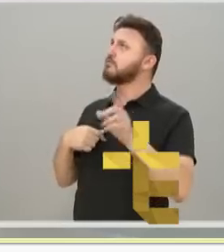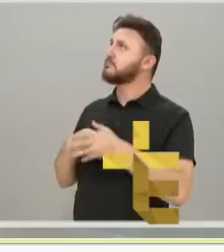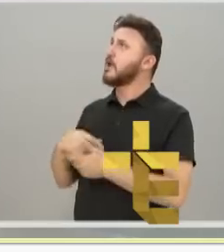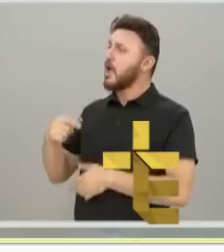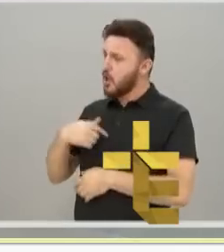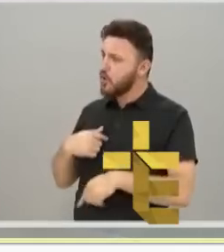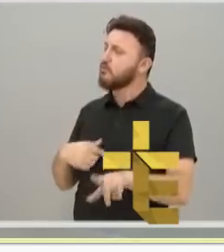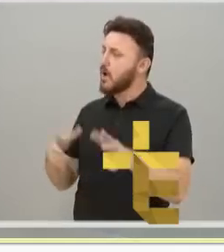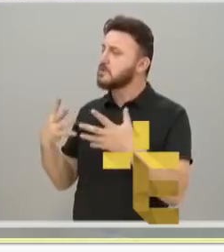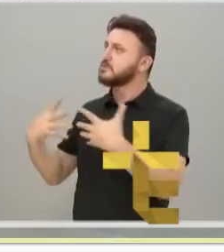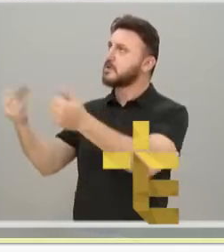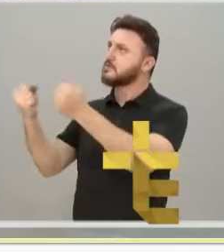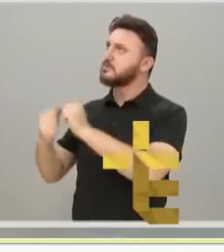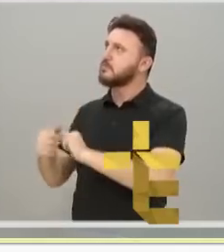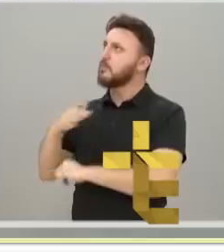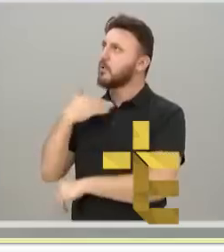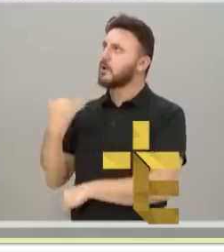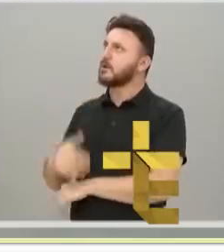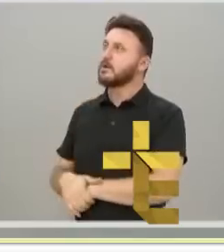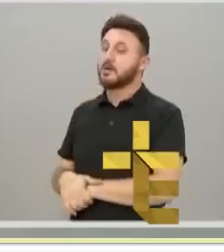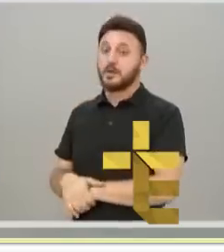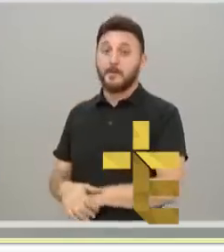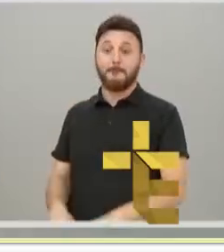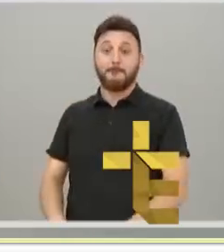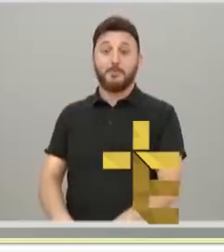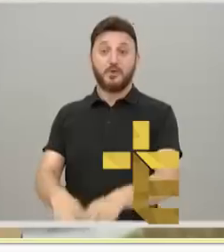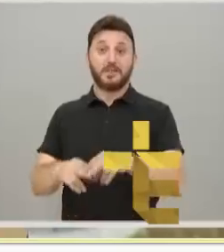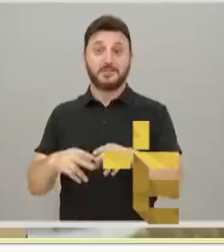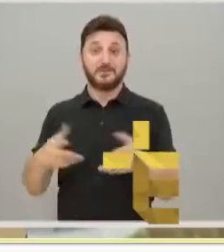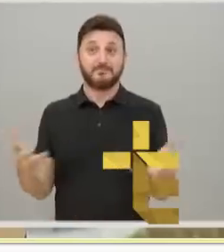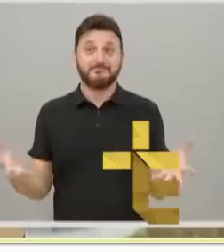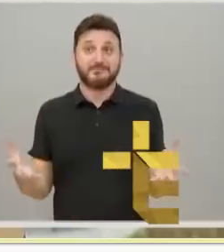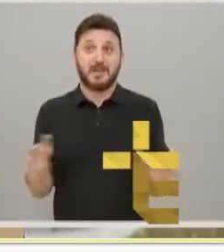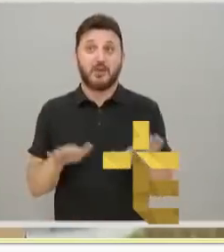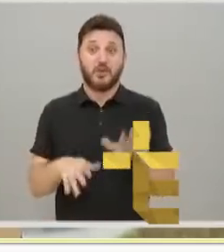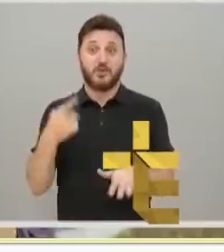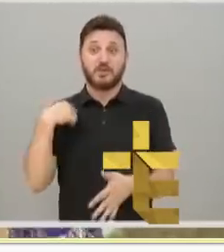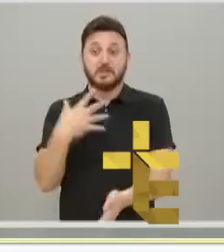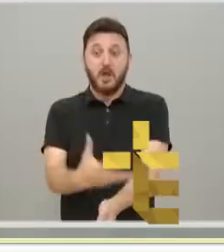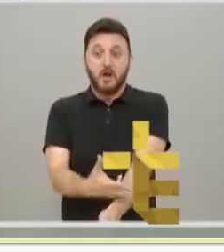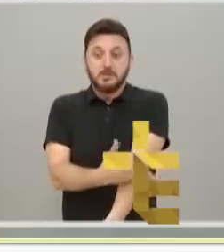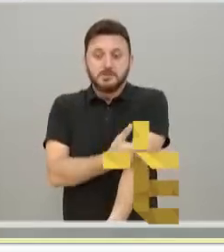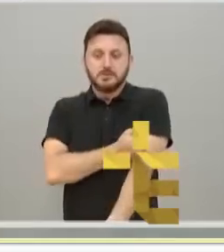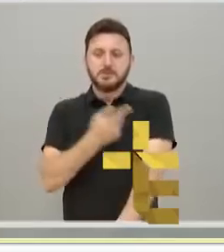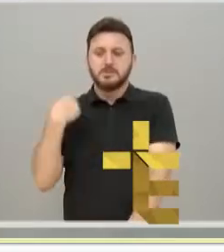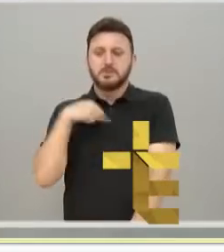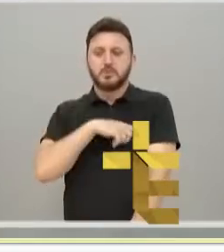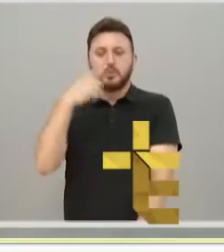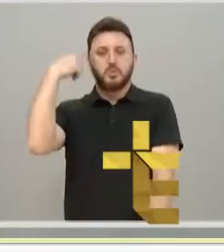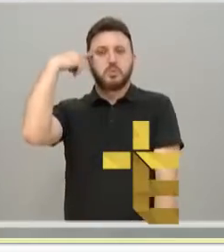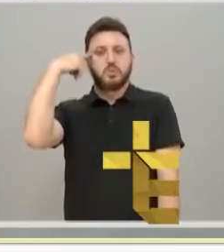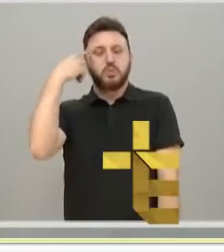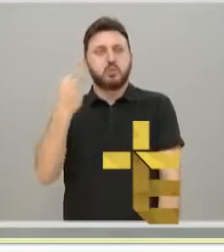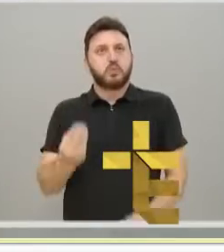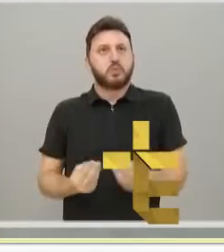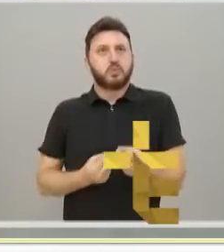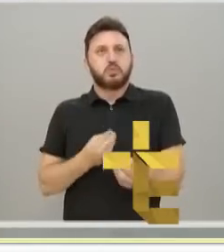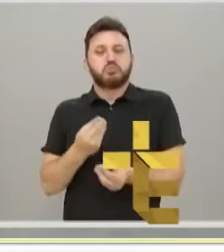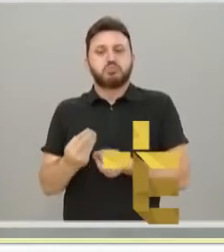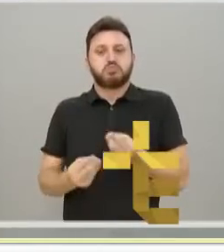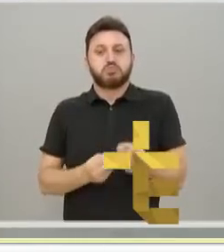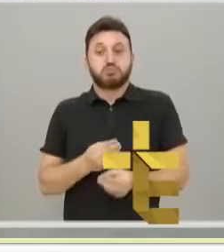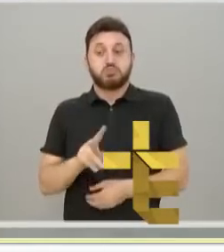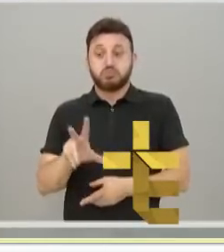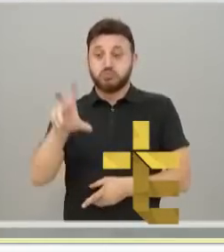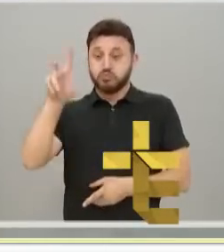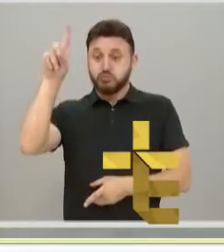eu vou. Por isso que é arrepiante, é emocionante você pensar que